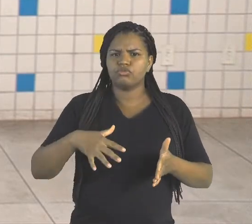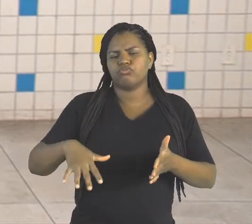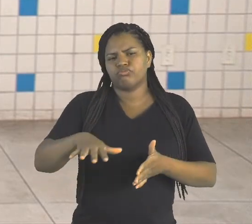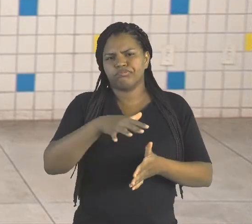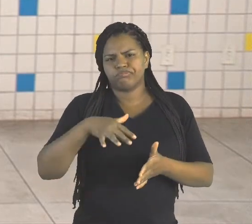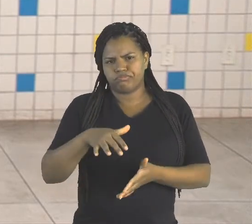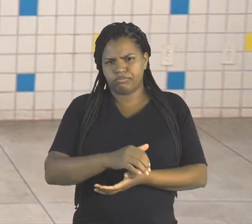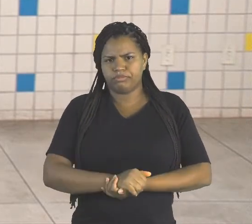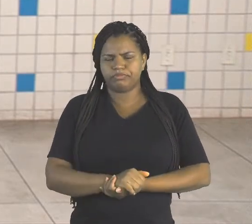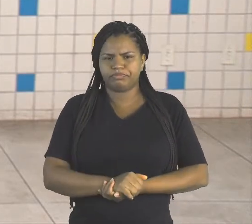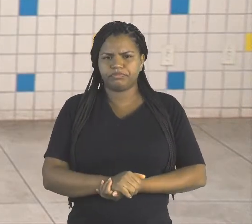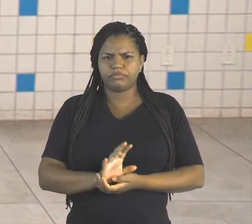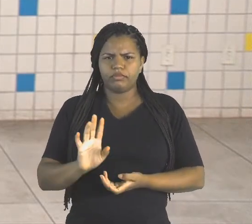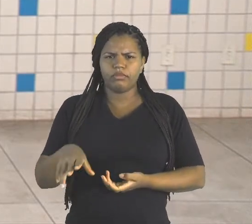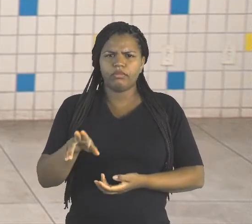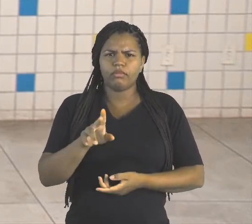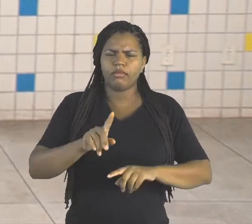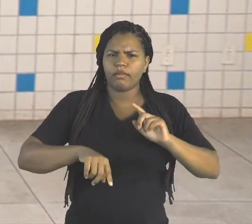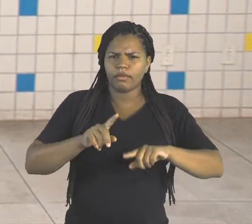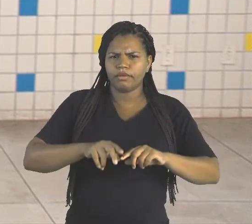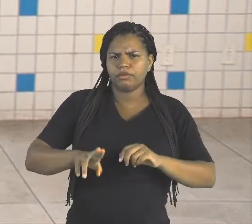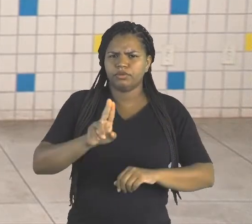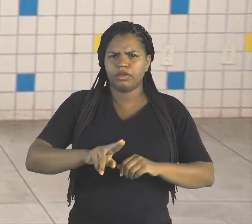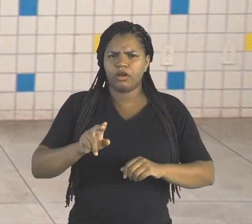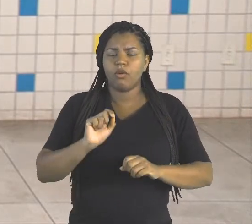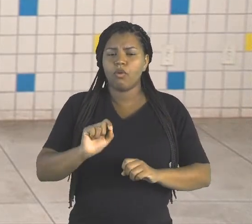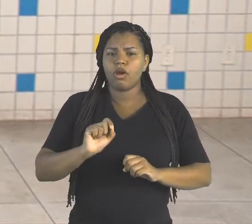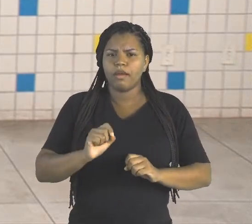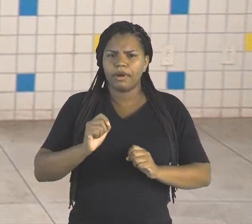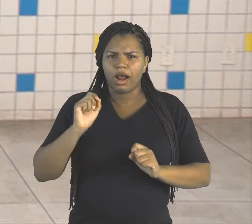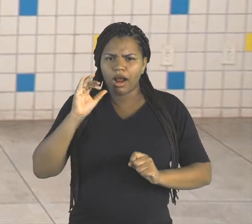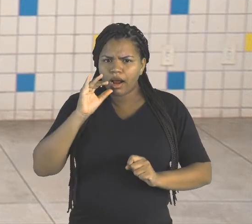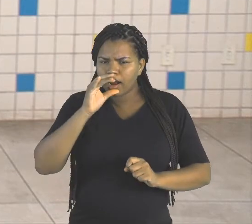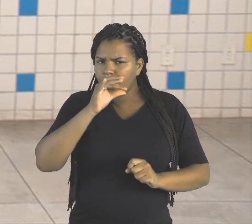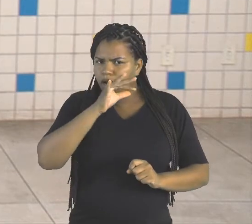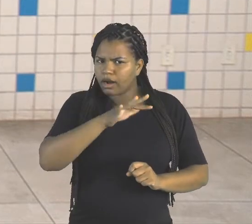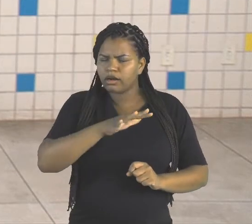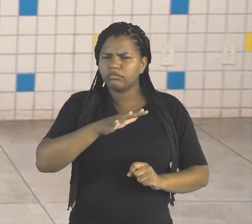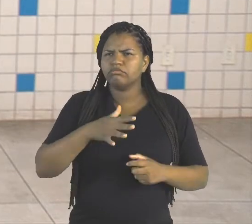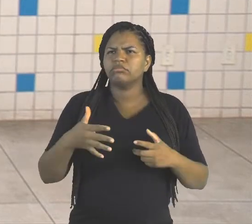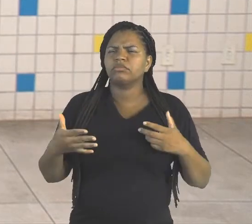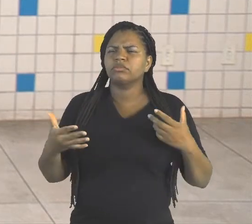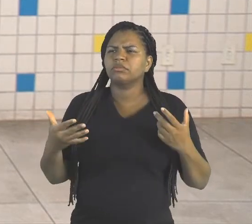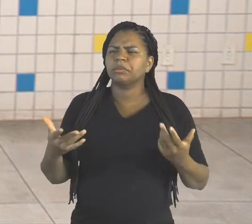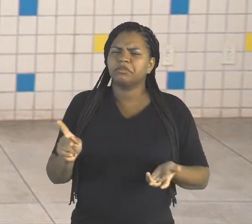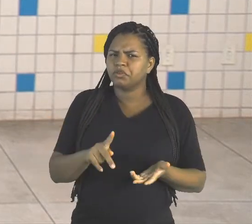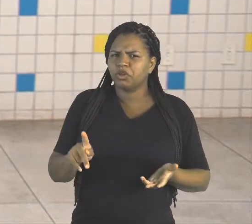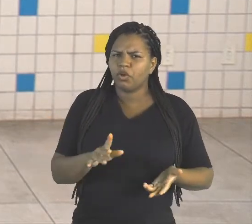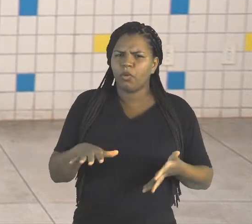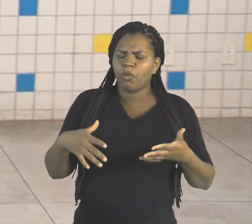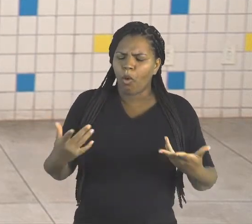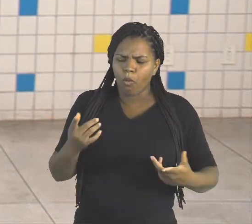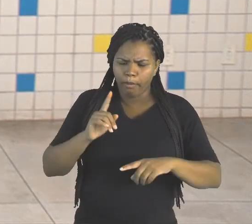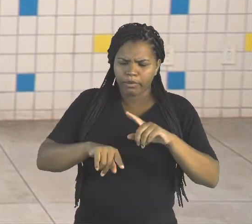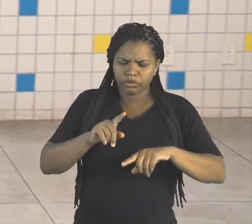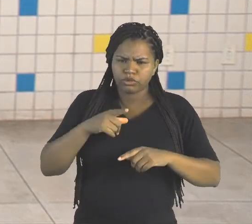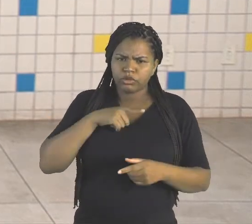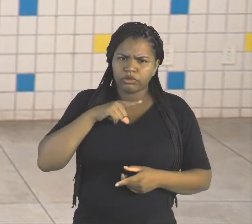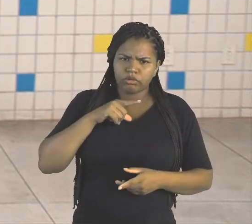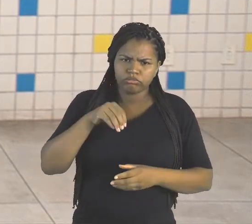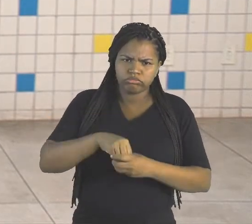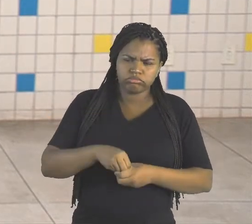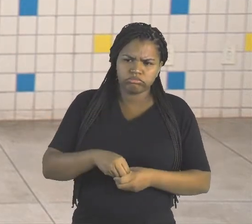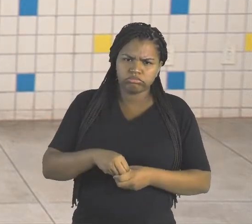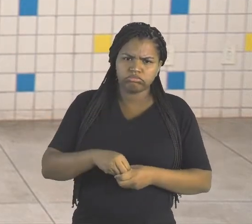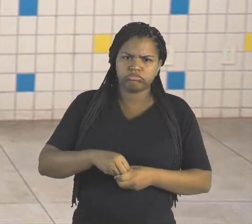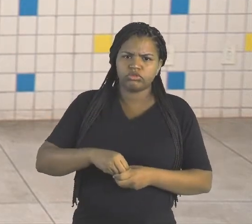usados principalmente para o aquecimento. Em quais, professores, objetos está presente?